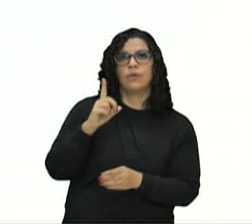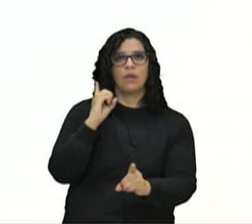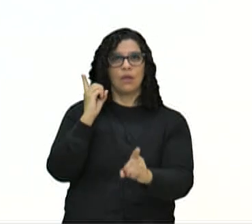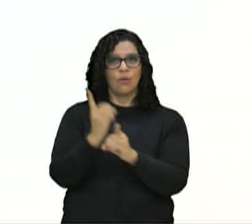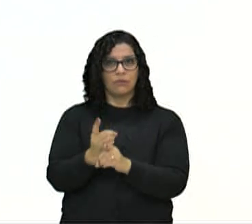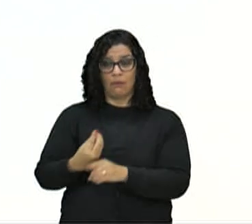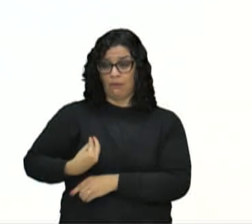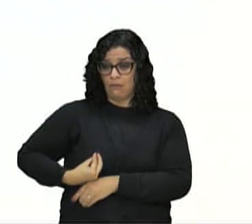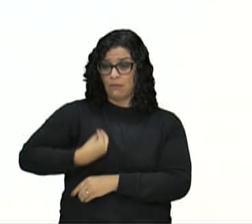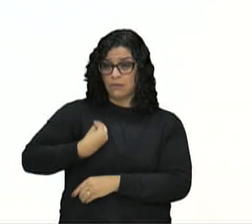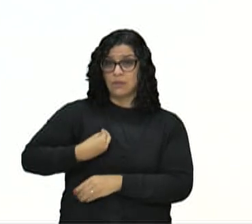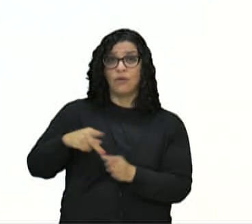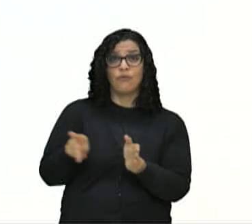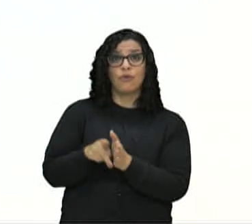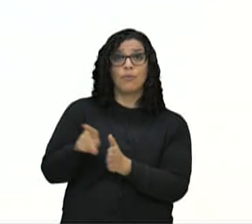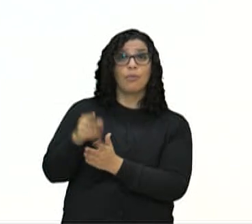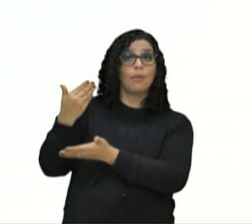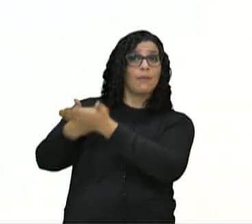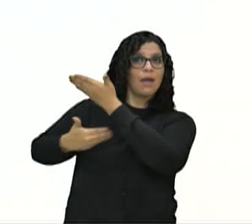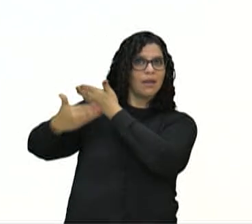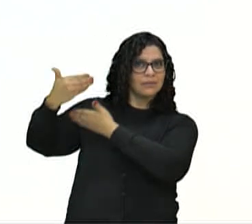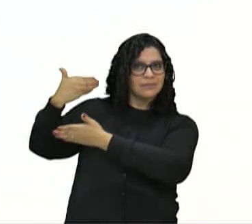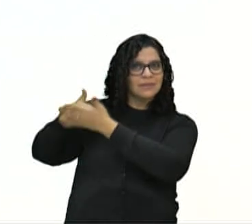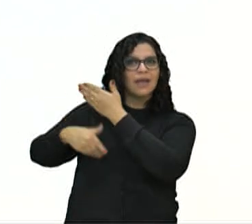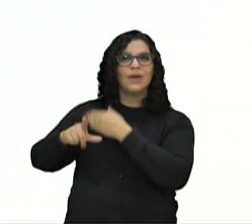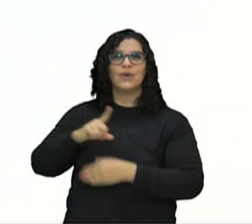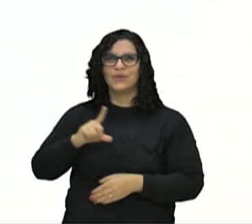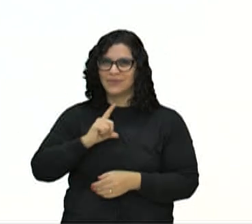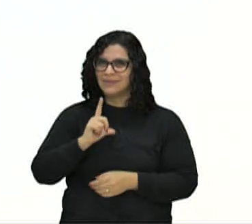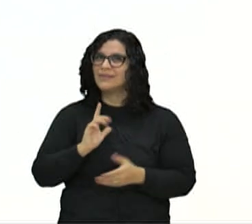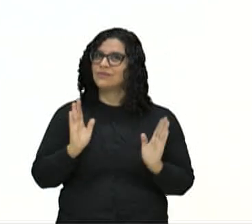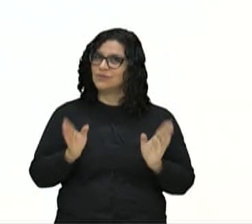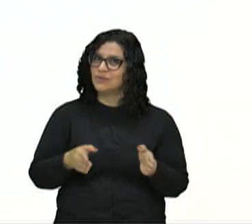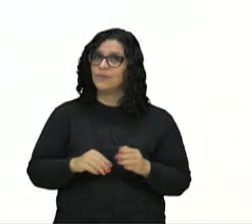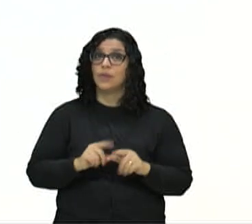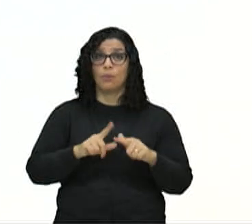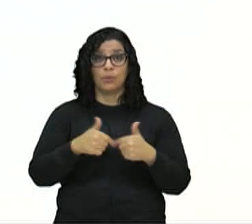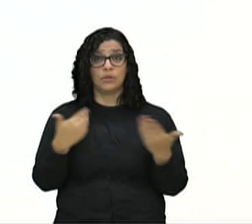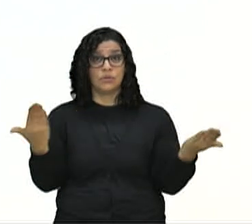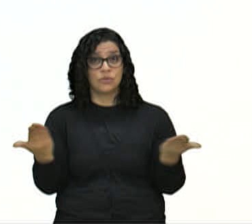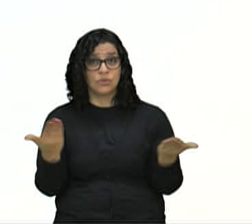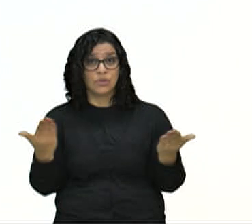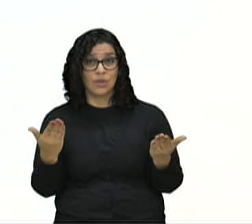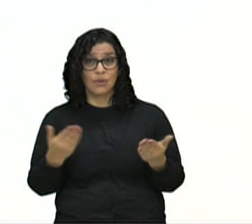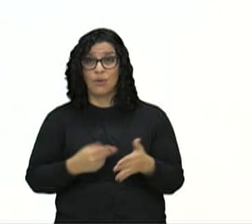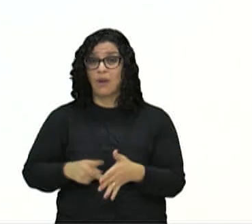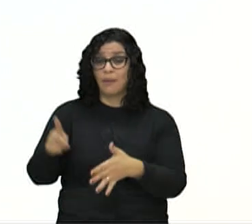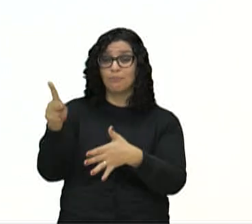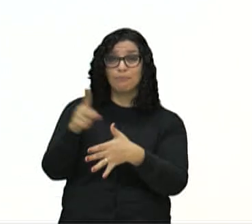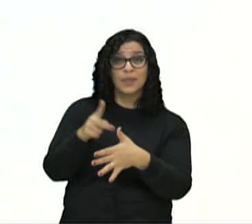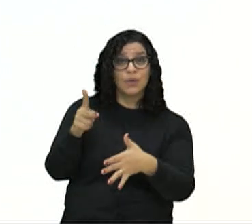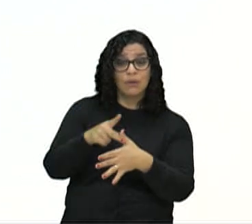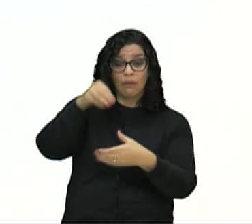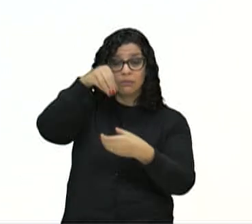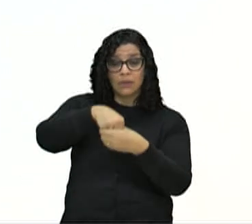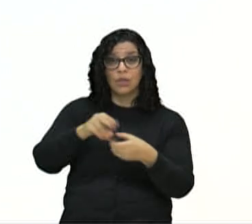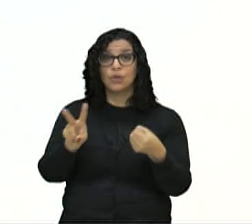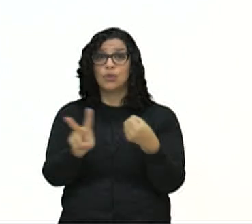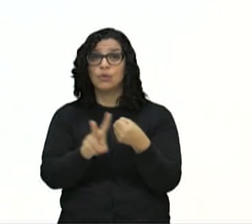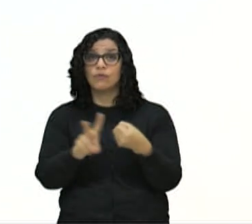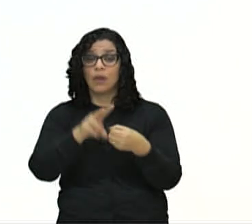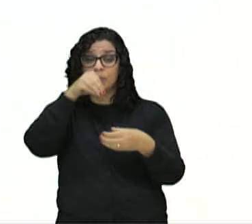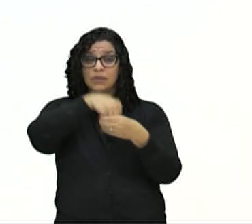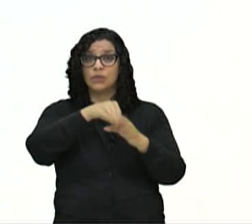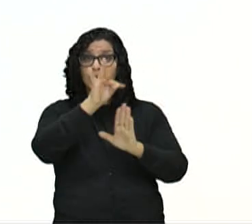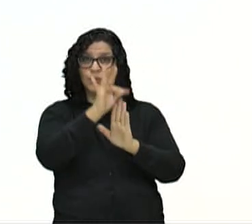no pretérito que é o passado. Essa é a predominância verbal na